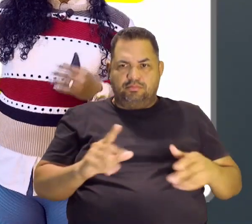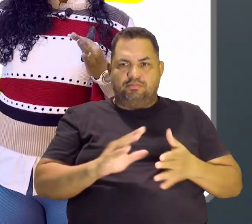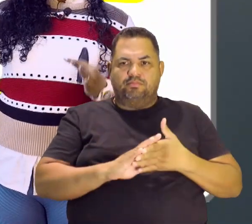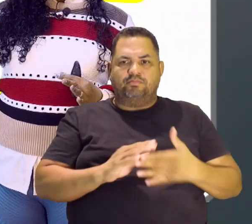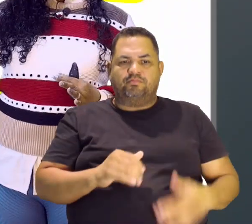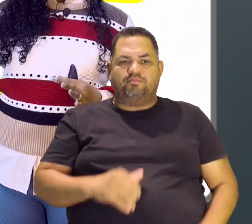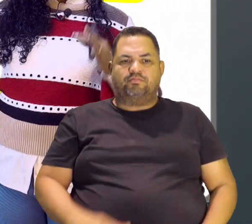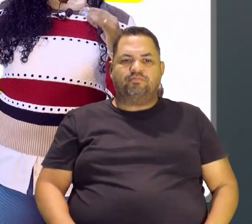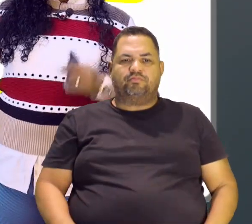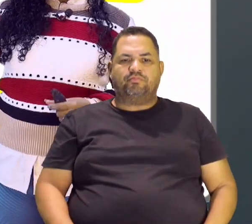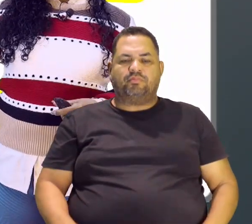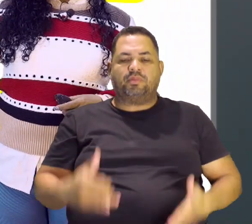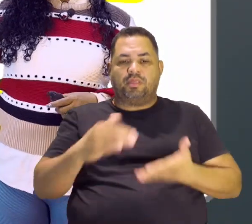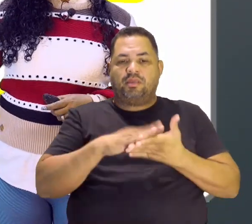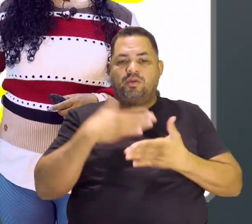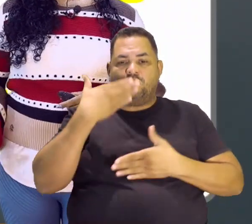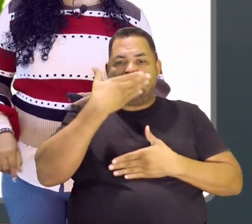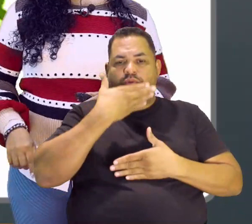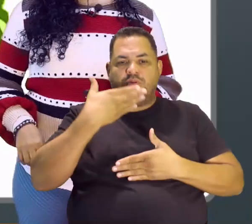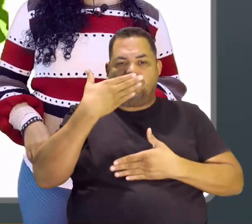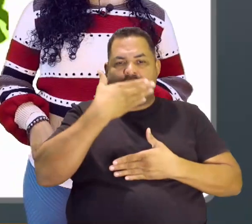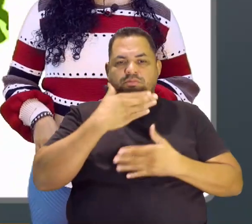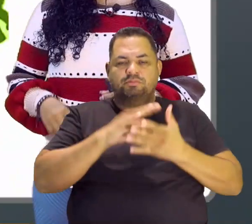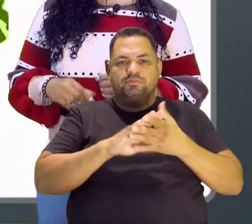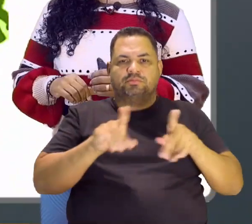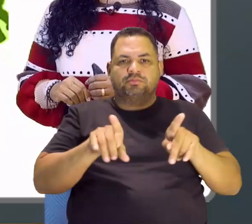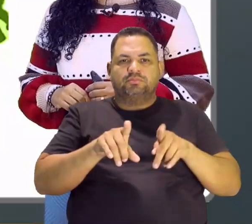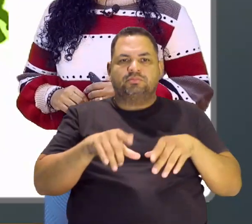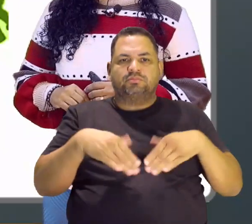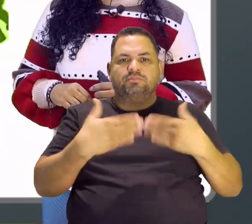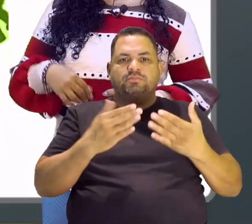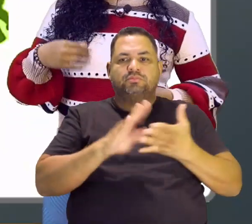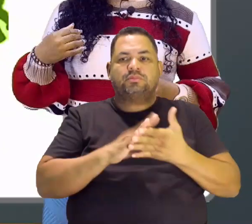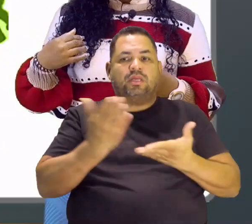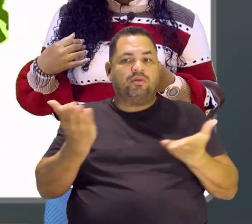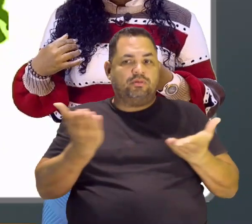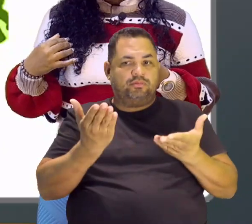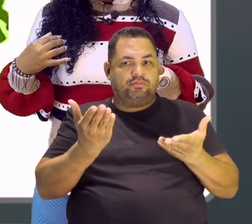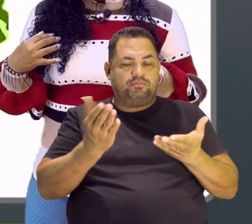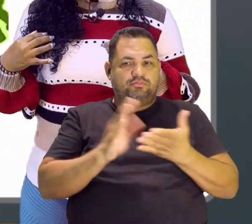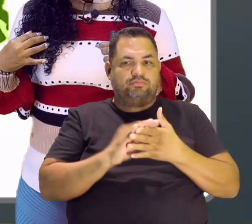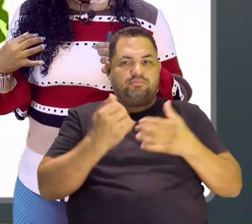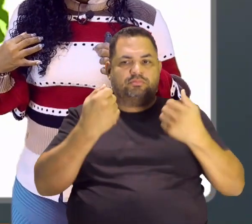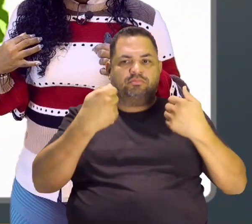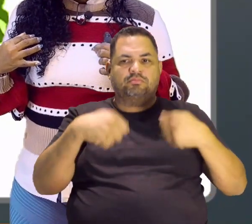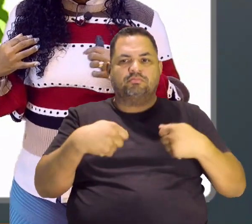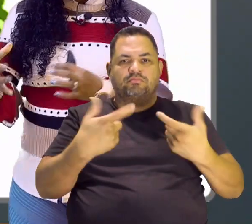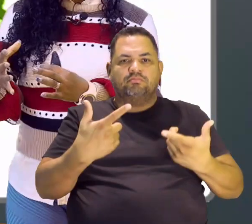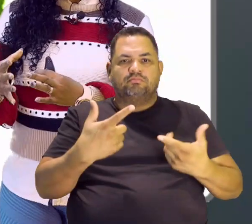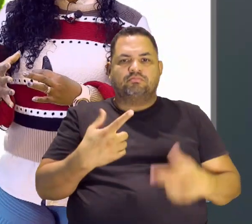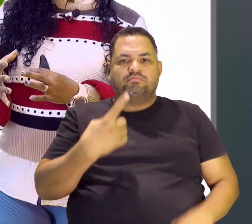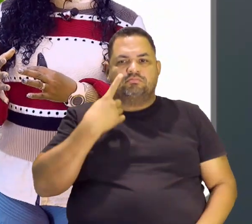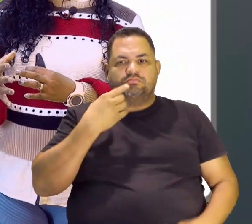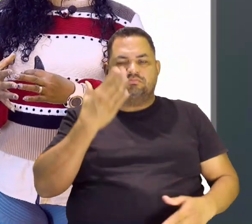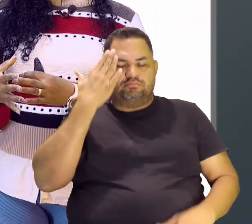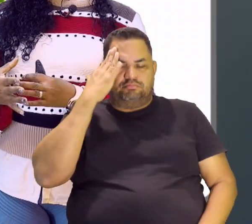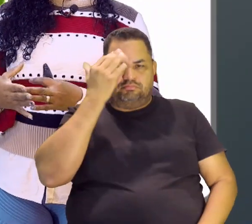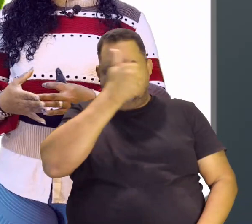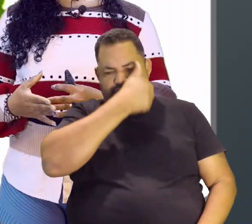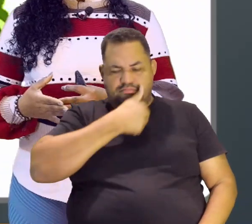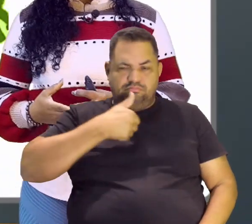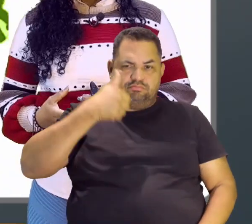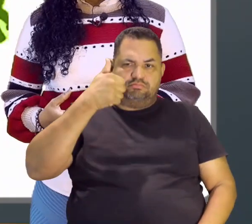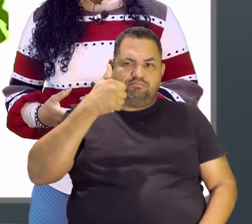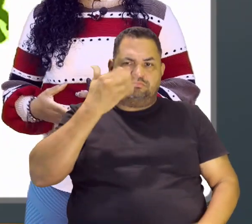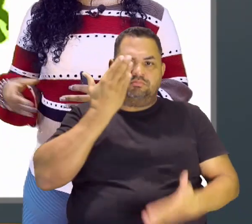de glicose e de glicogênio. E aí eu chamo você agora para a gente poder compreender um pouco mais, né,